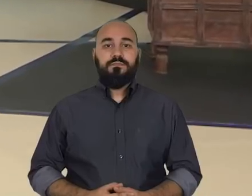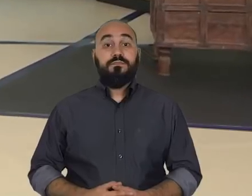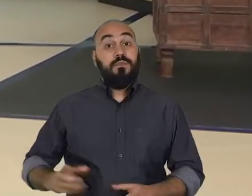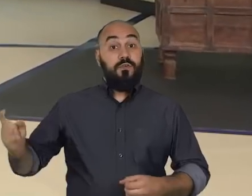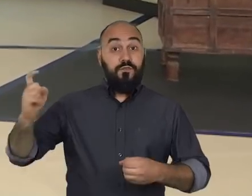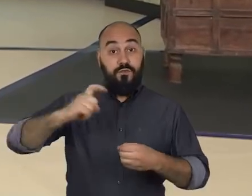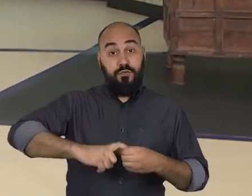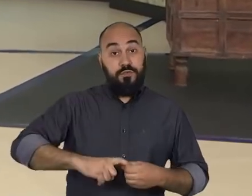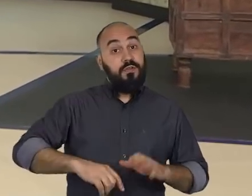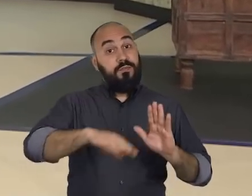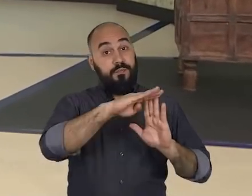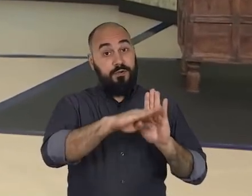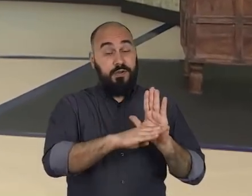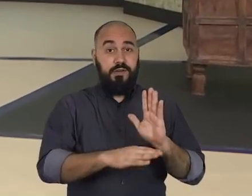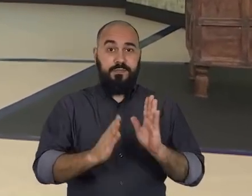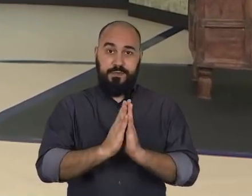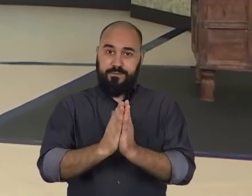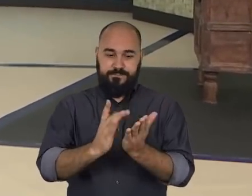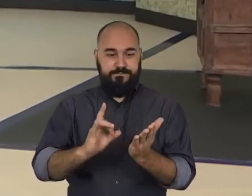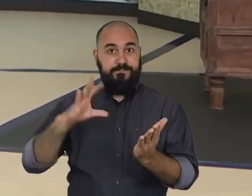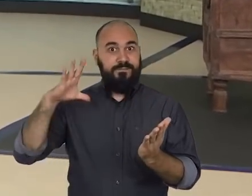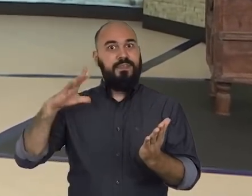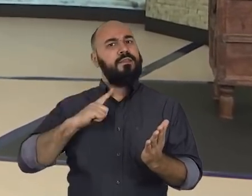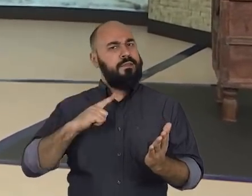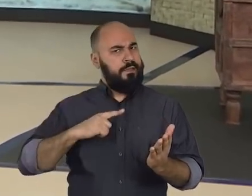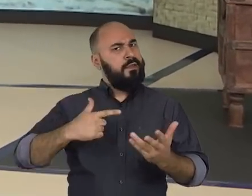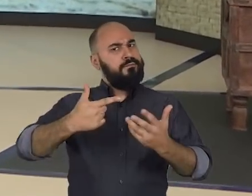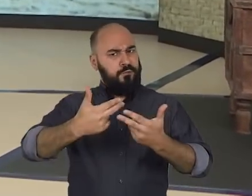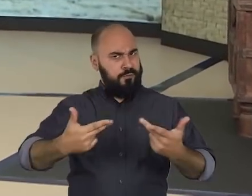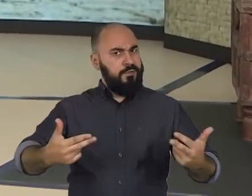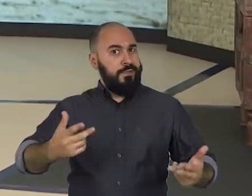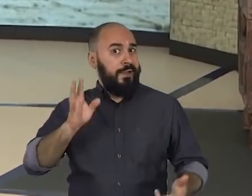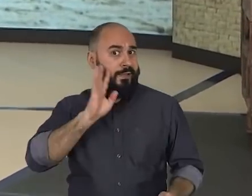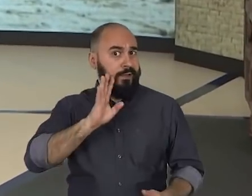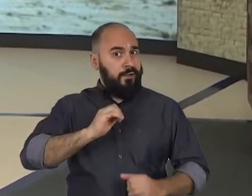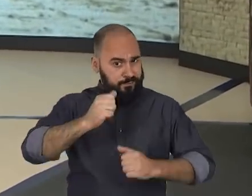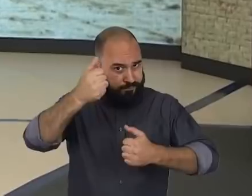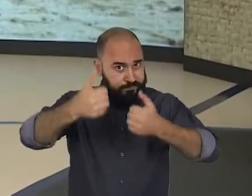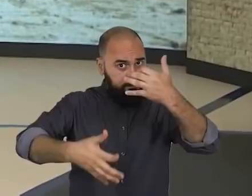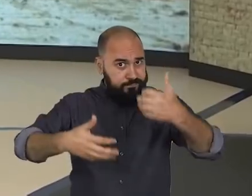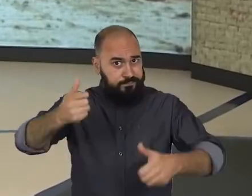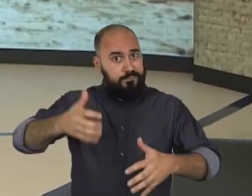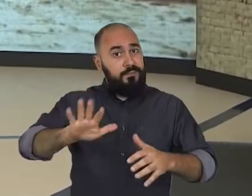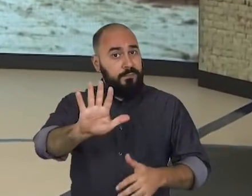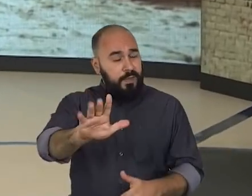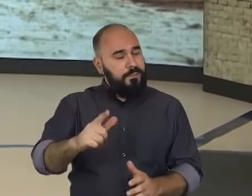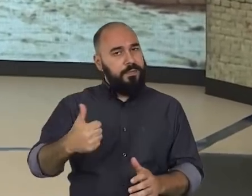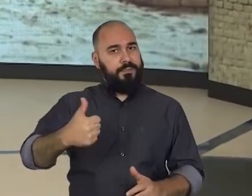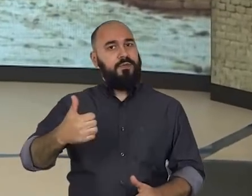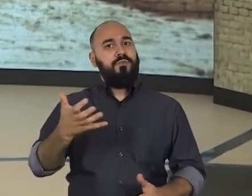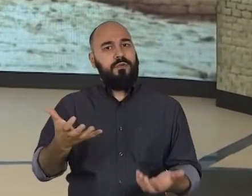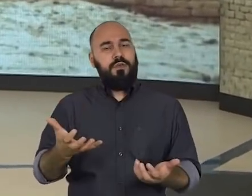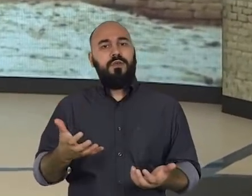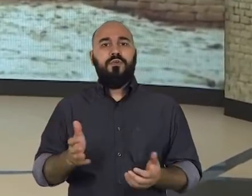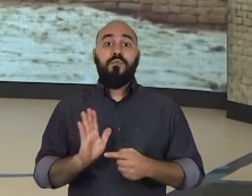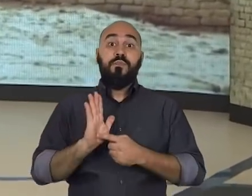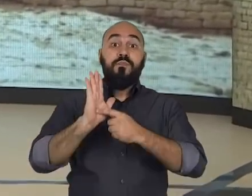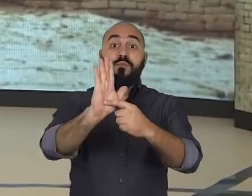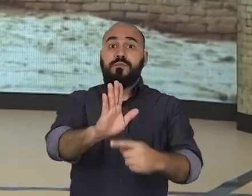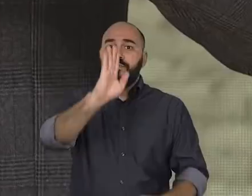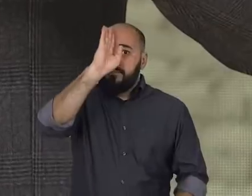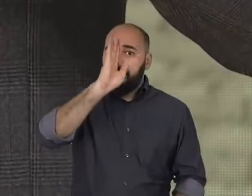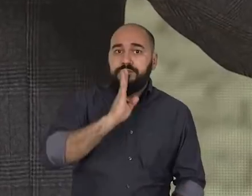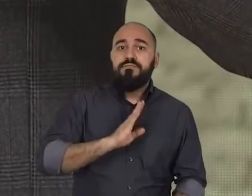Estamos de volta com o programa Evidências e tem muita coisa legal para falar para você. Mas antes, eu gostaria de oferecer inteiramente grátis